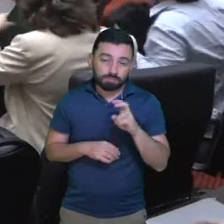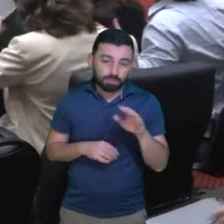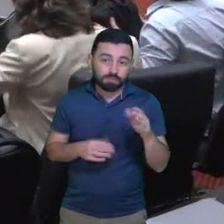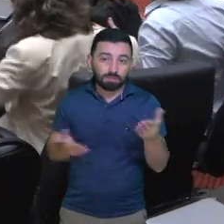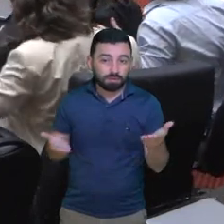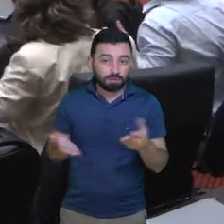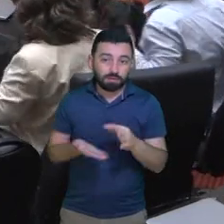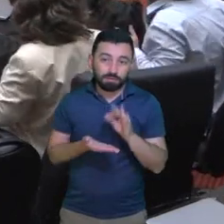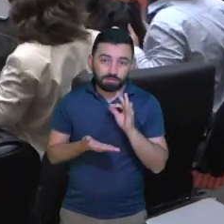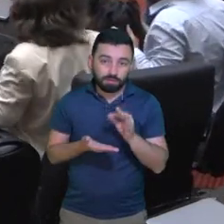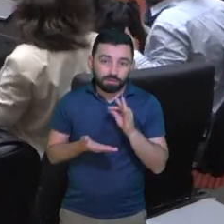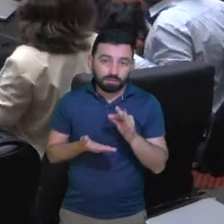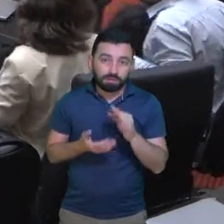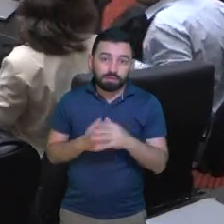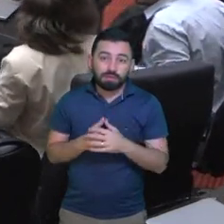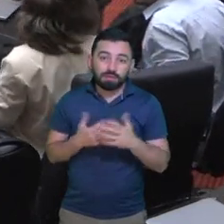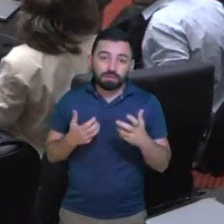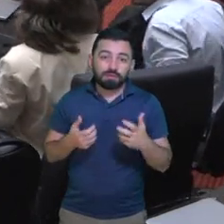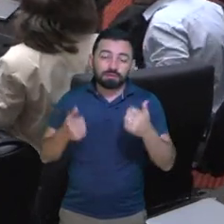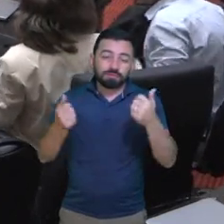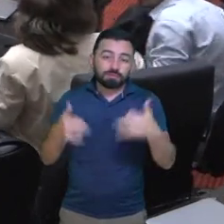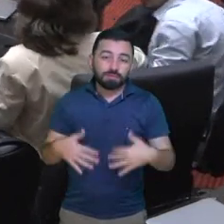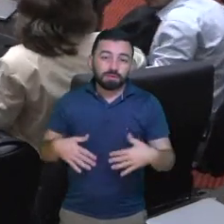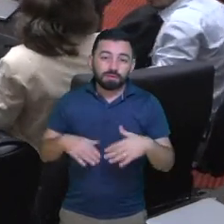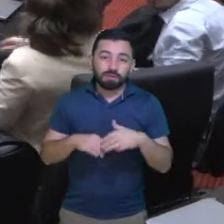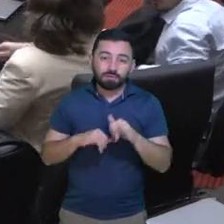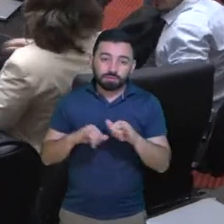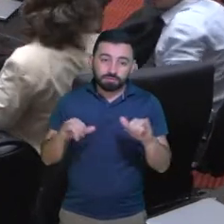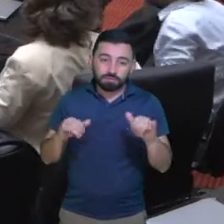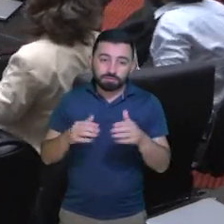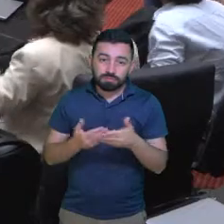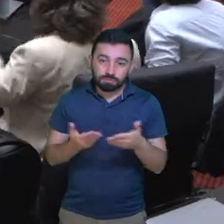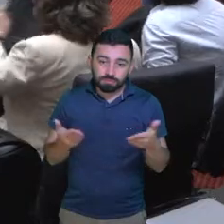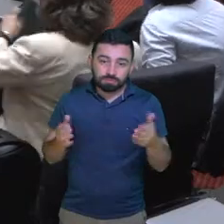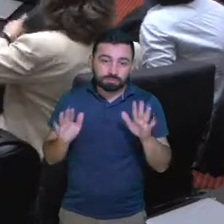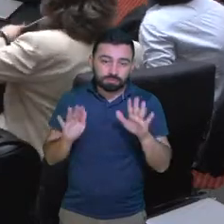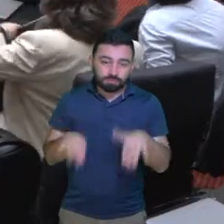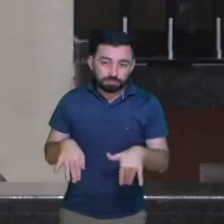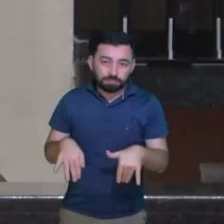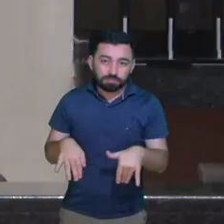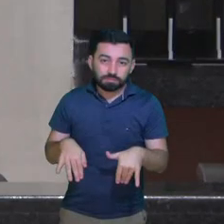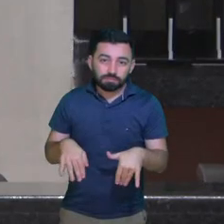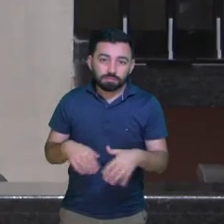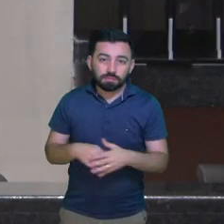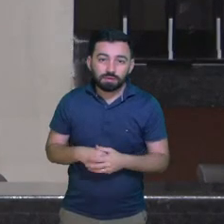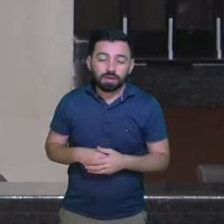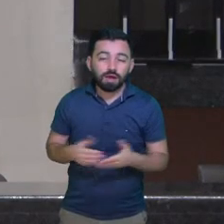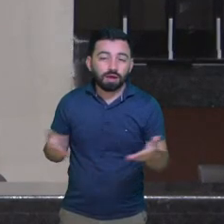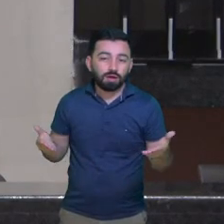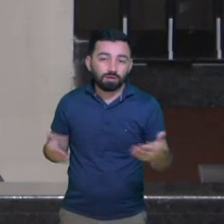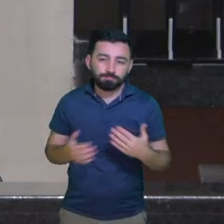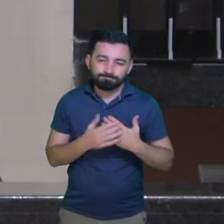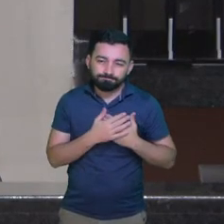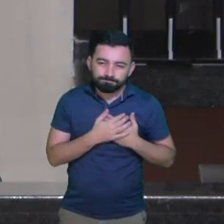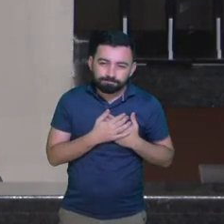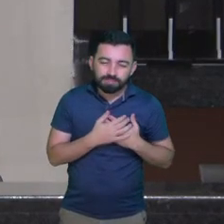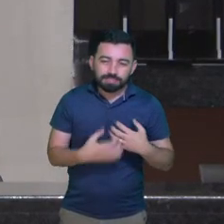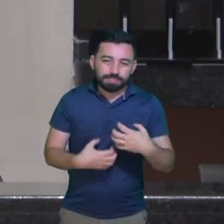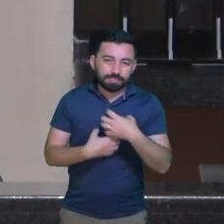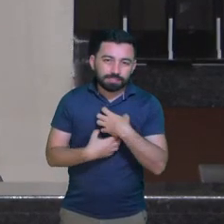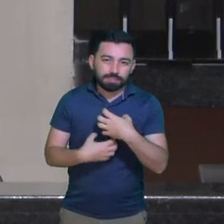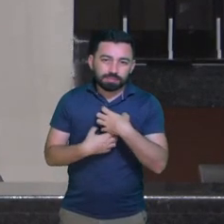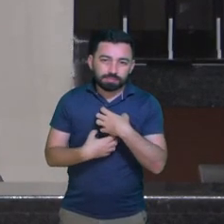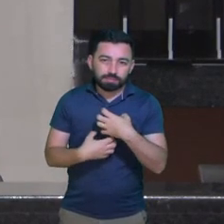Break eu só queria dizer o seguinte gente terminamos assim sim eh com um profundo sentimento